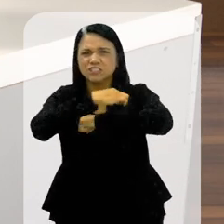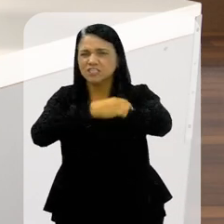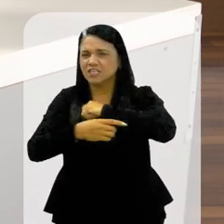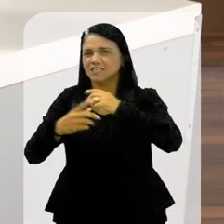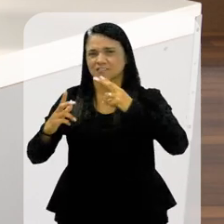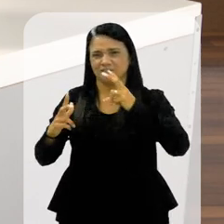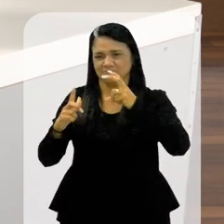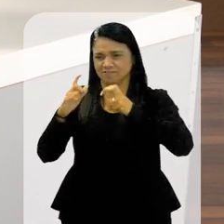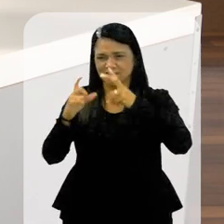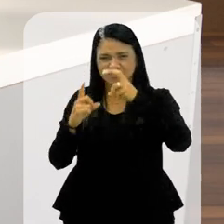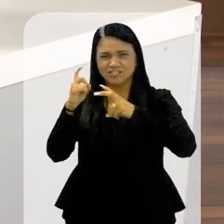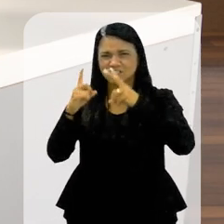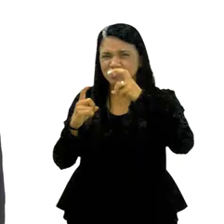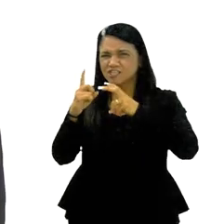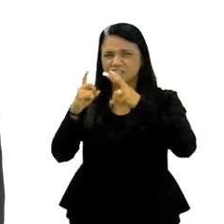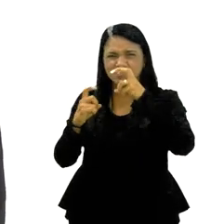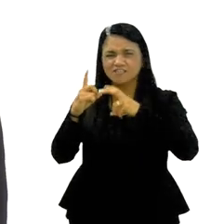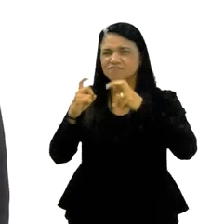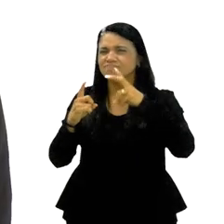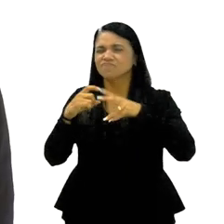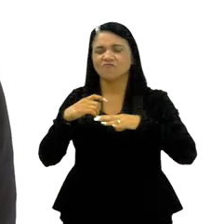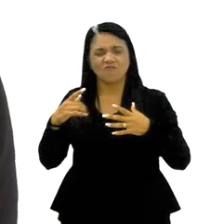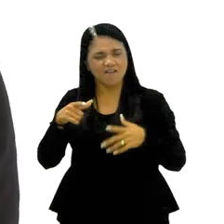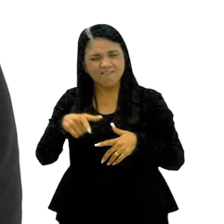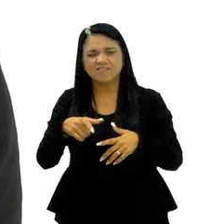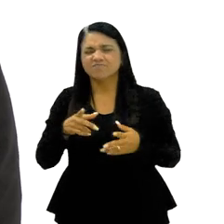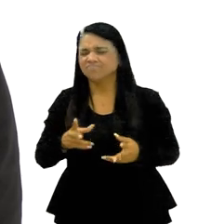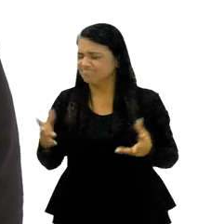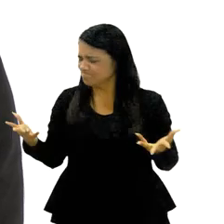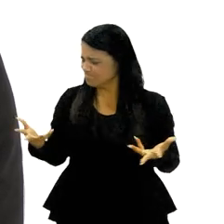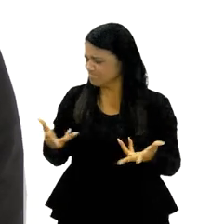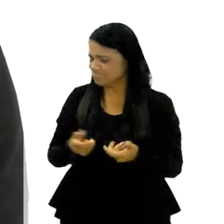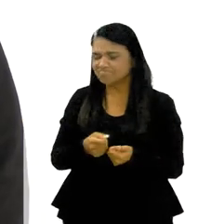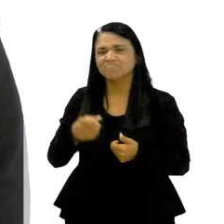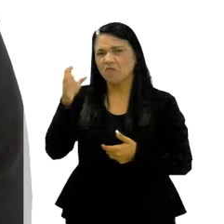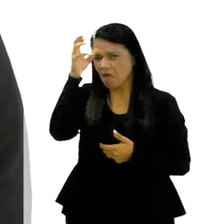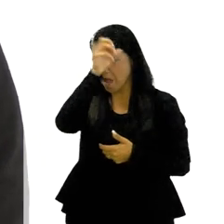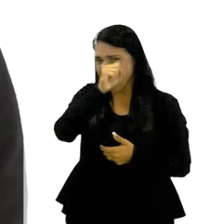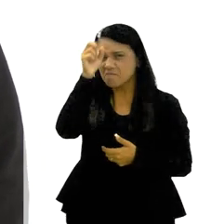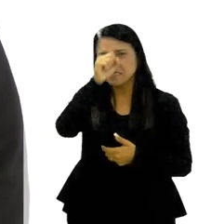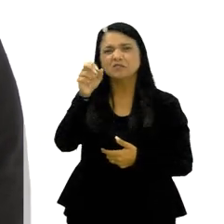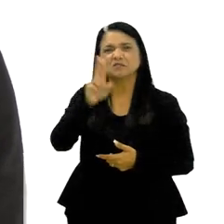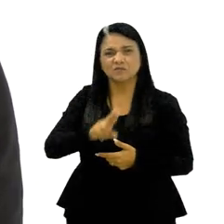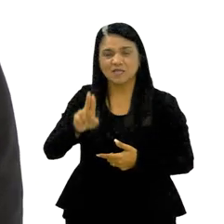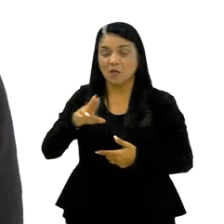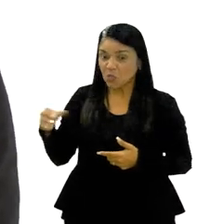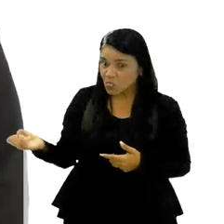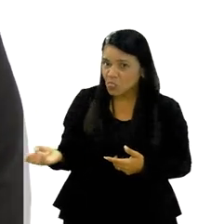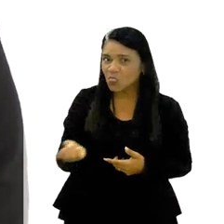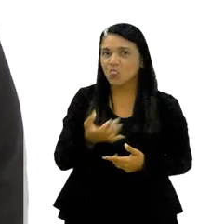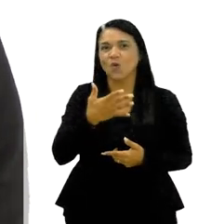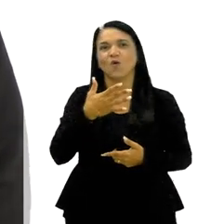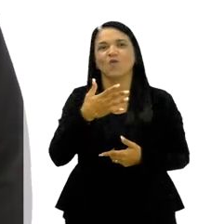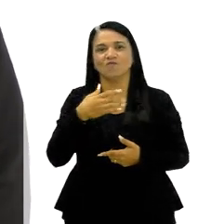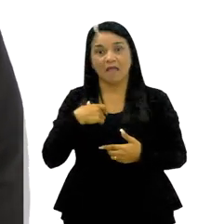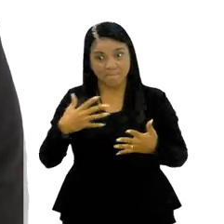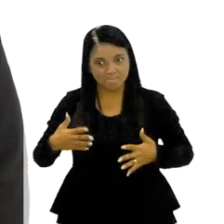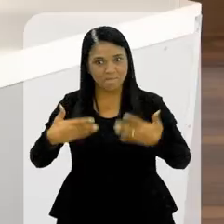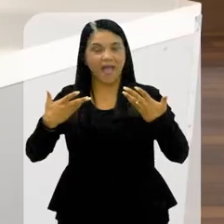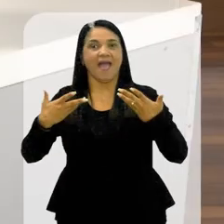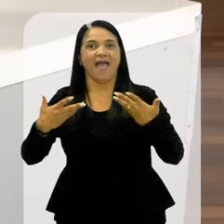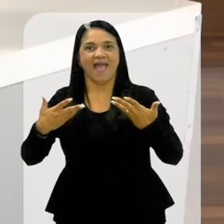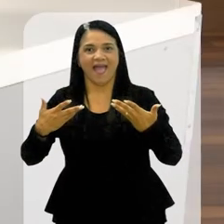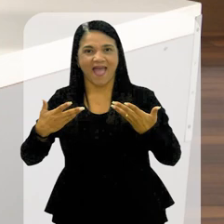pulseiras da Grande Rio também. Incríveis, muito, né? Legal. Eu acho que cada vez mais as pessoas vão aprendendo a usar. A verdade é essa. É, tudo que é